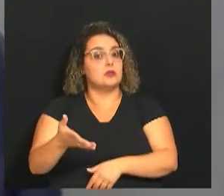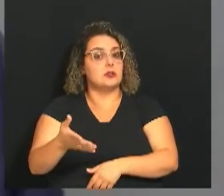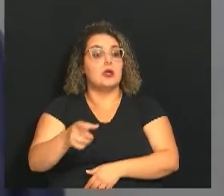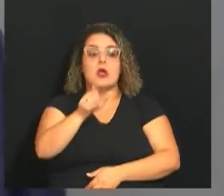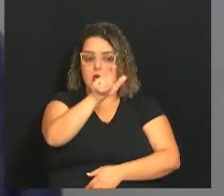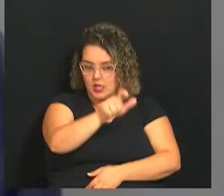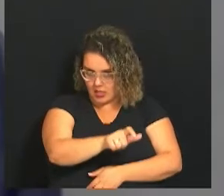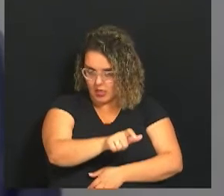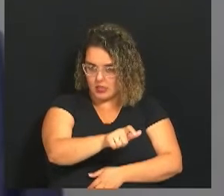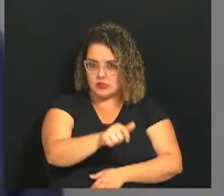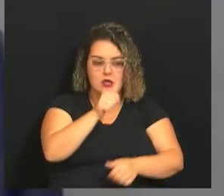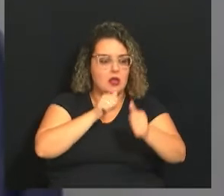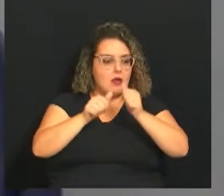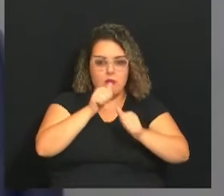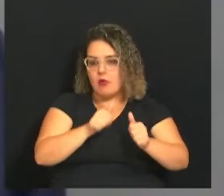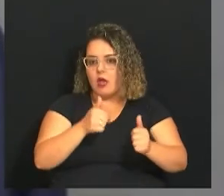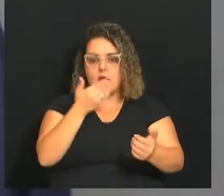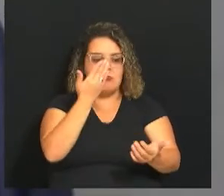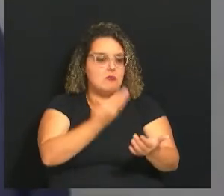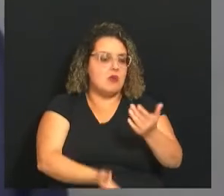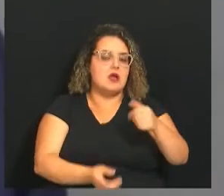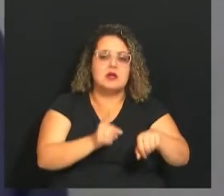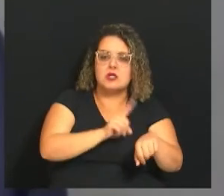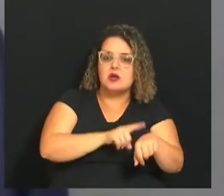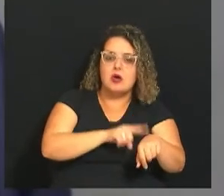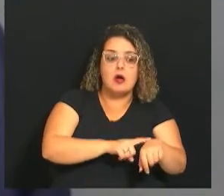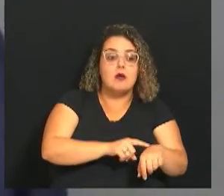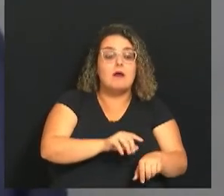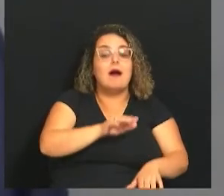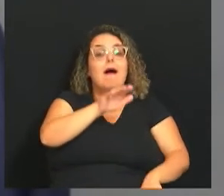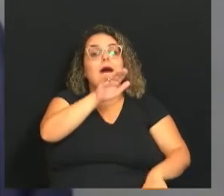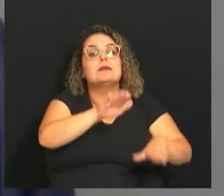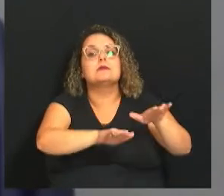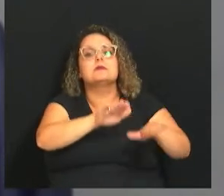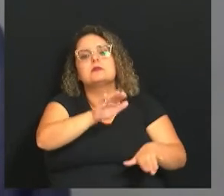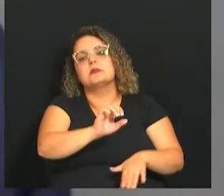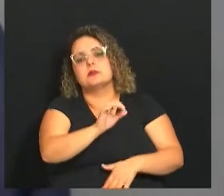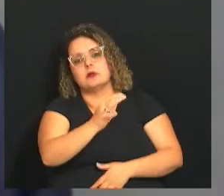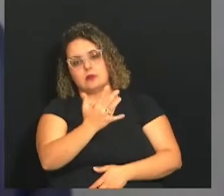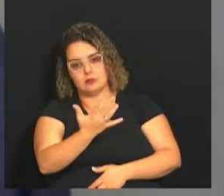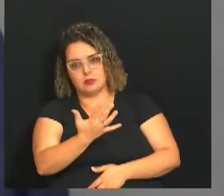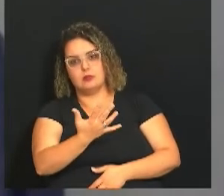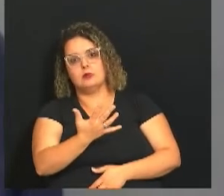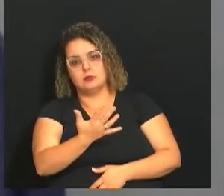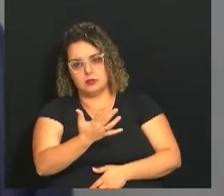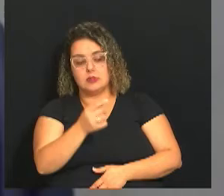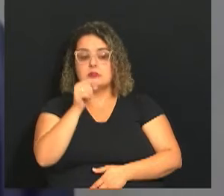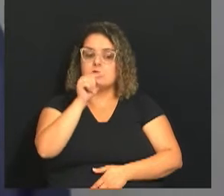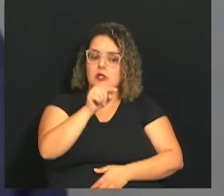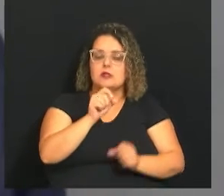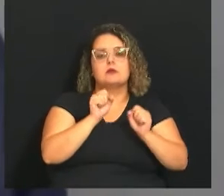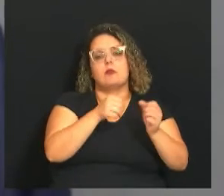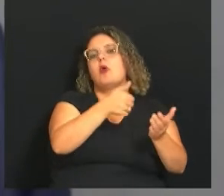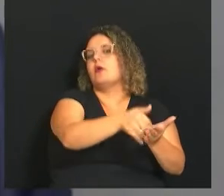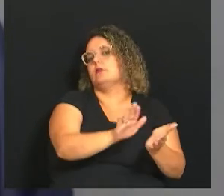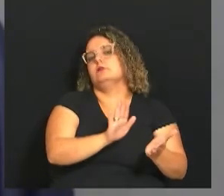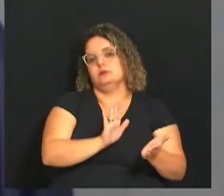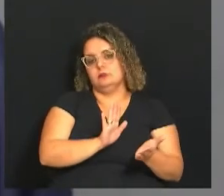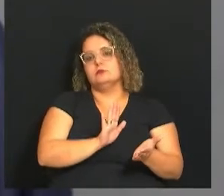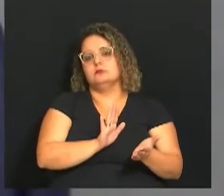causa. E isso a jurisprudência também é clara. Um funcionário que tem embriaguez no trabalho, em